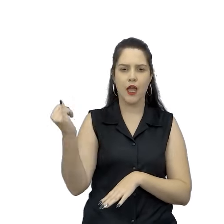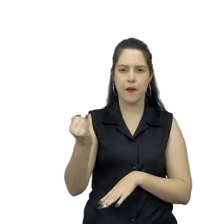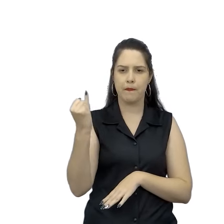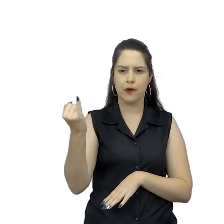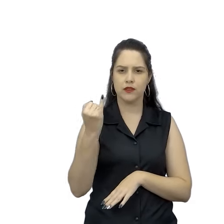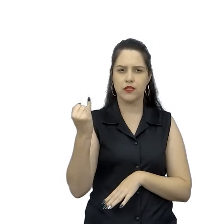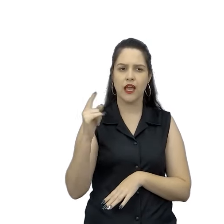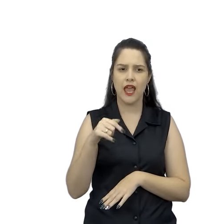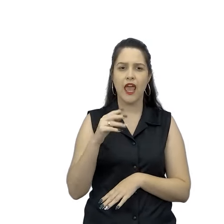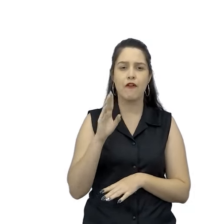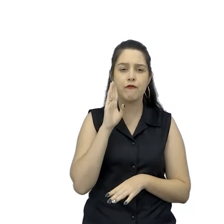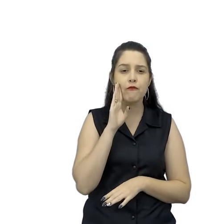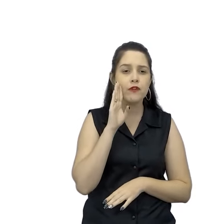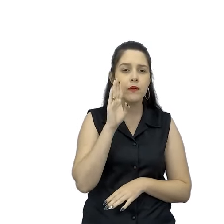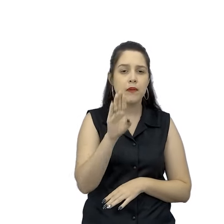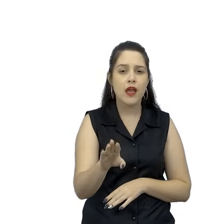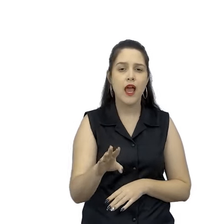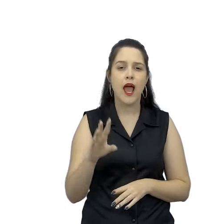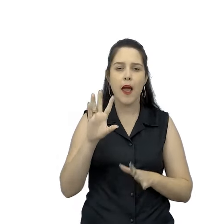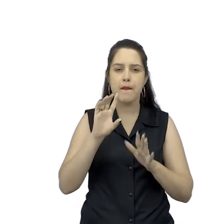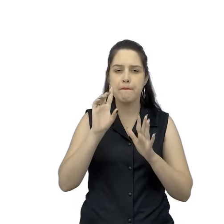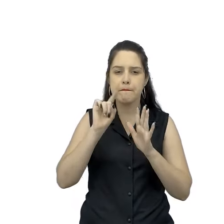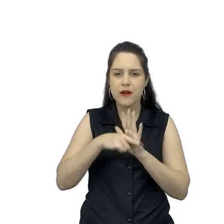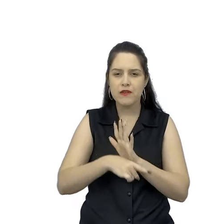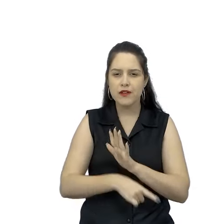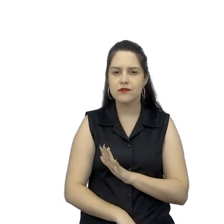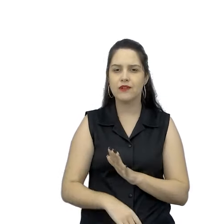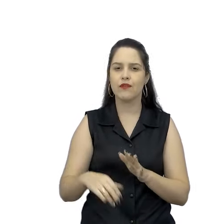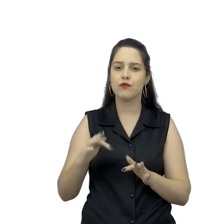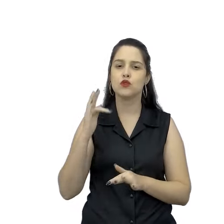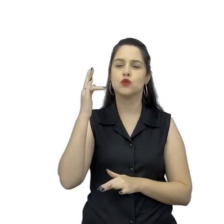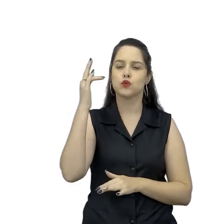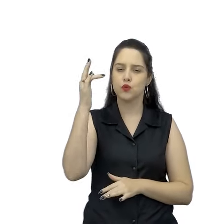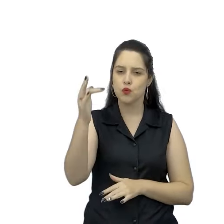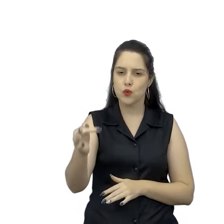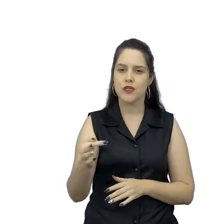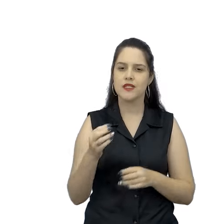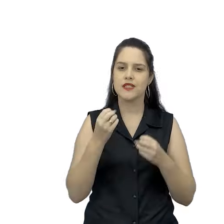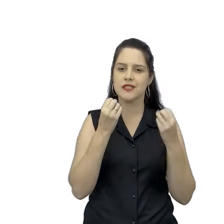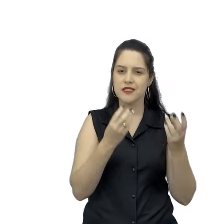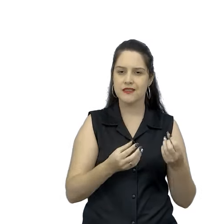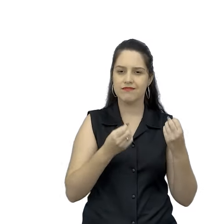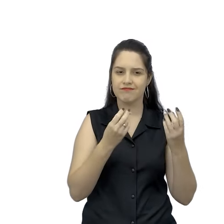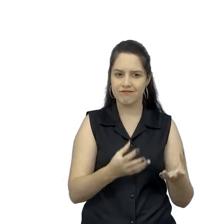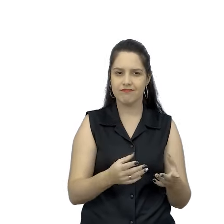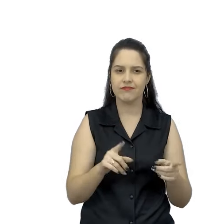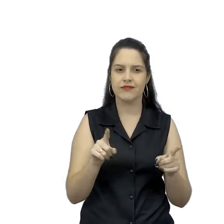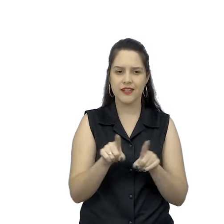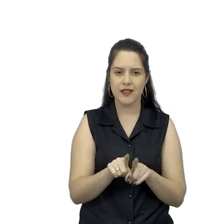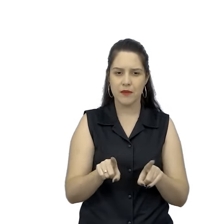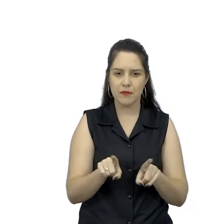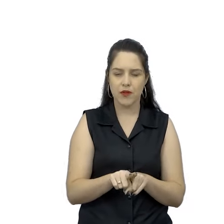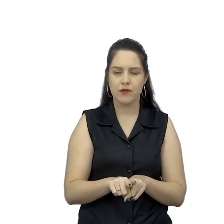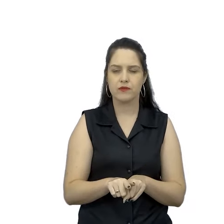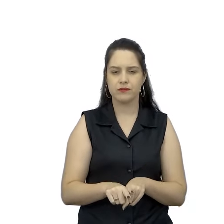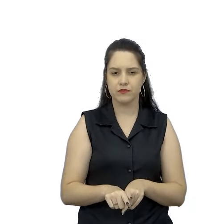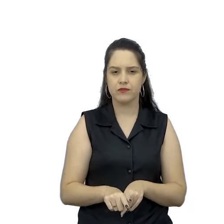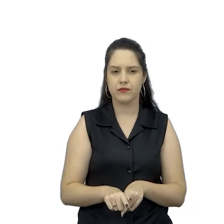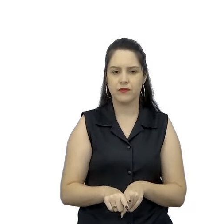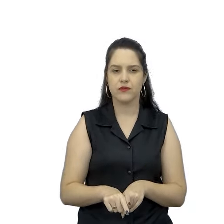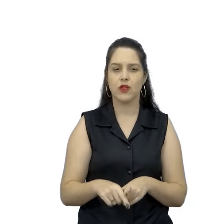fundamental para que nós possamos aperfeiçoar as nossas futuras formações, né? Eu deixo aqui o QR Code,